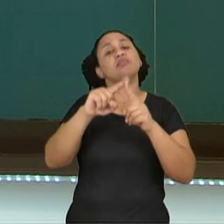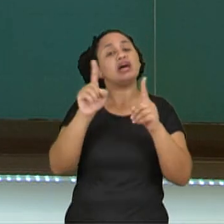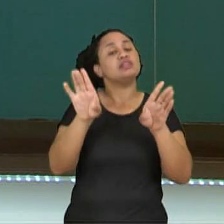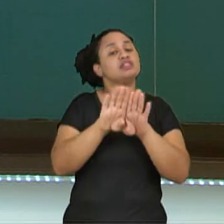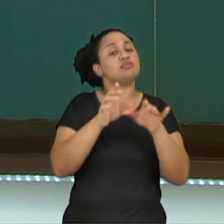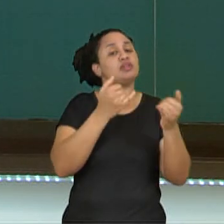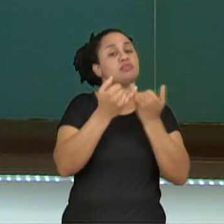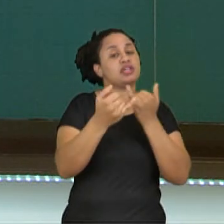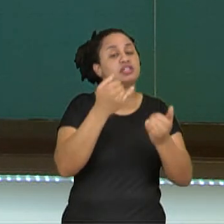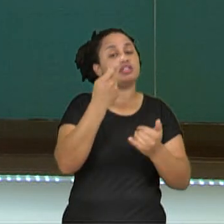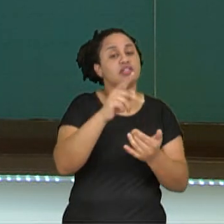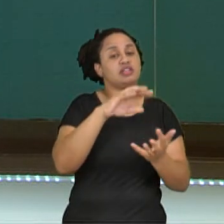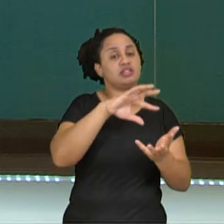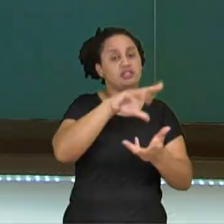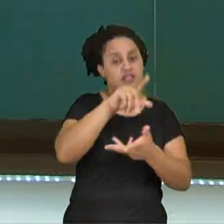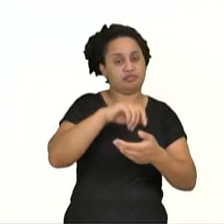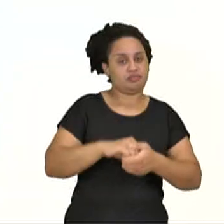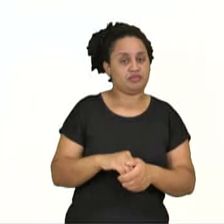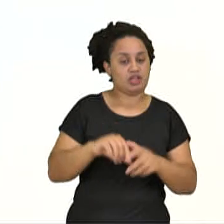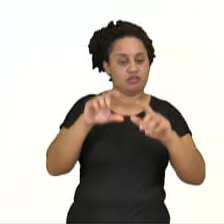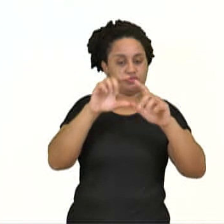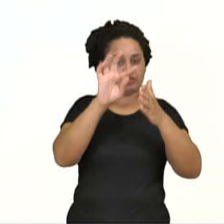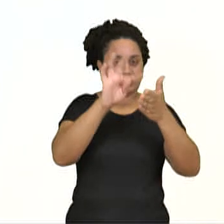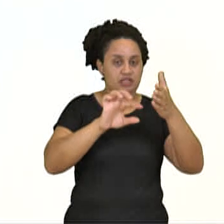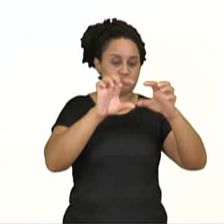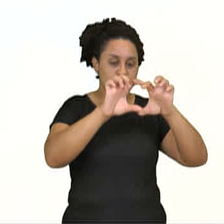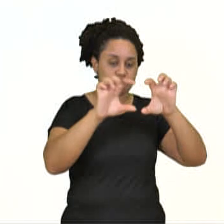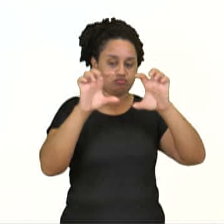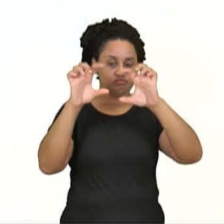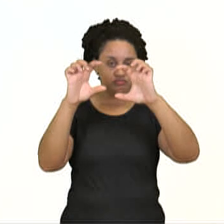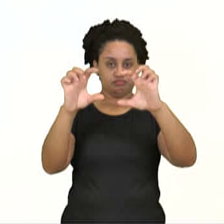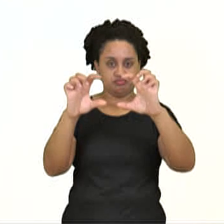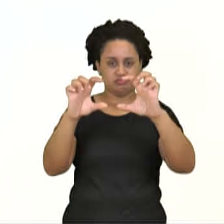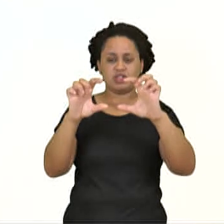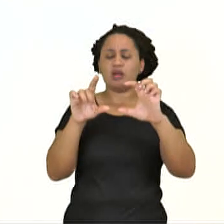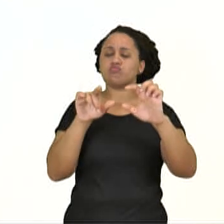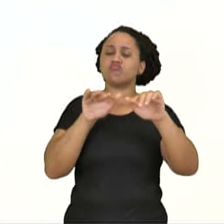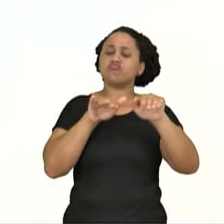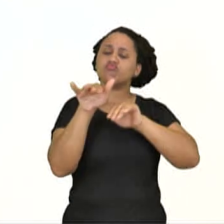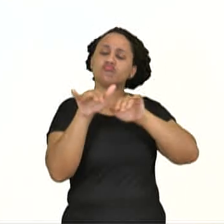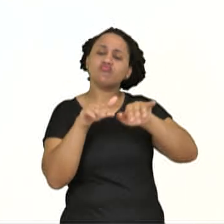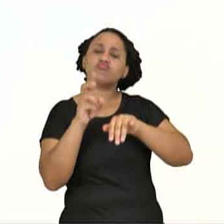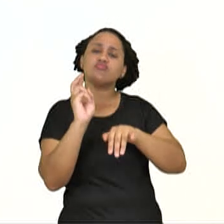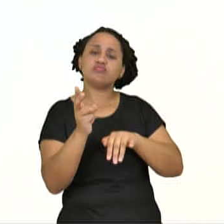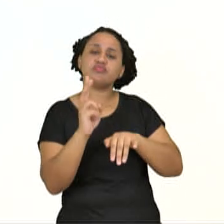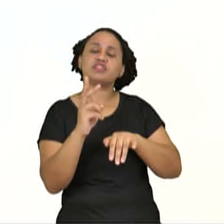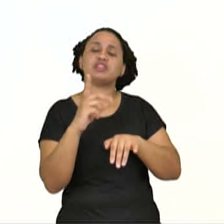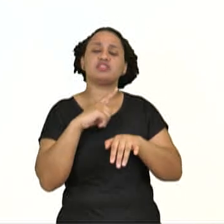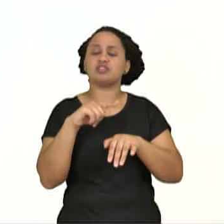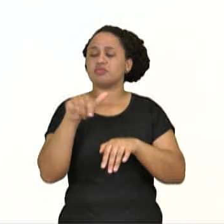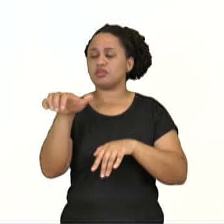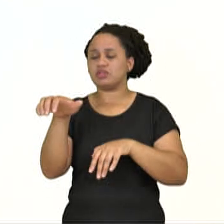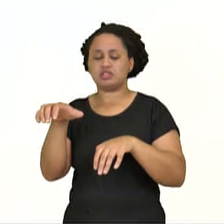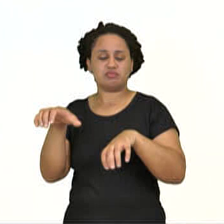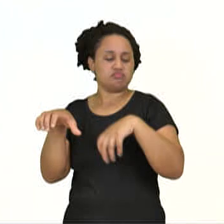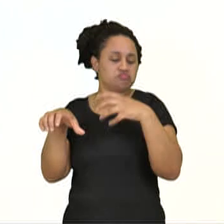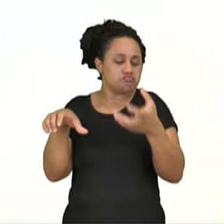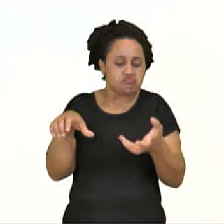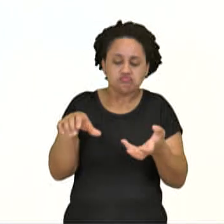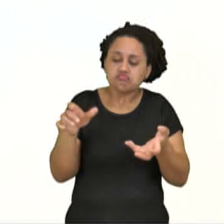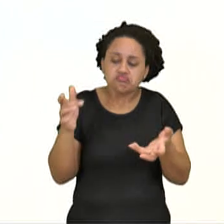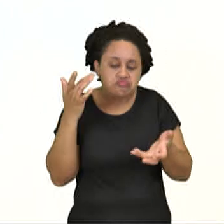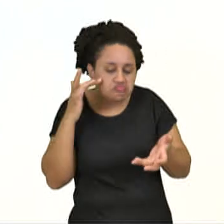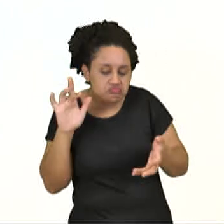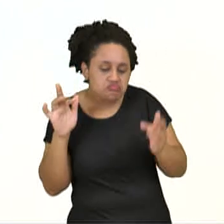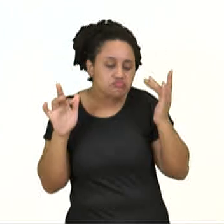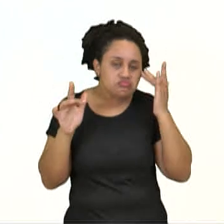o fragmento que eu trago para vocês. E nessa mexeção toda, um dia juntou-se um sei lá o que com um não sei o que